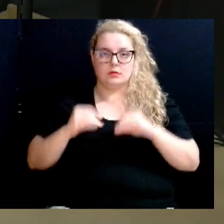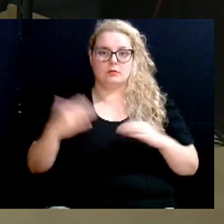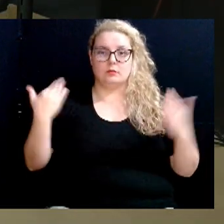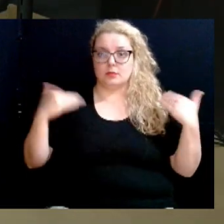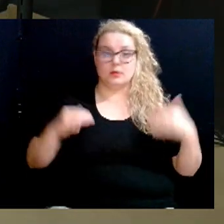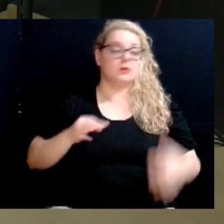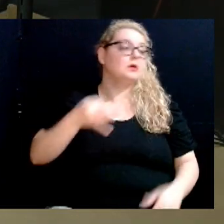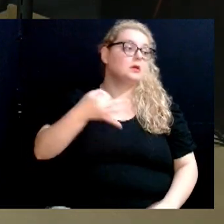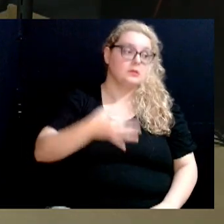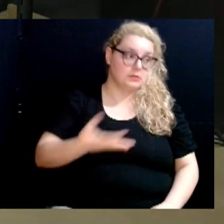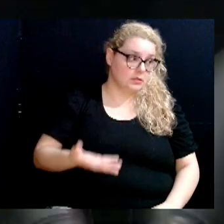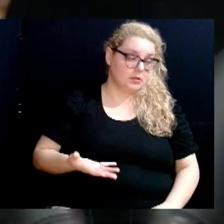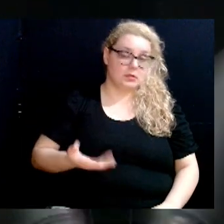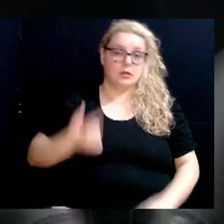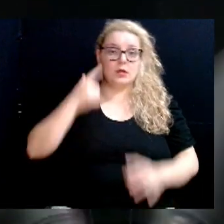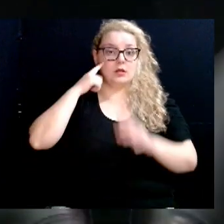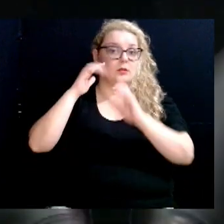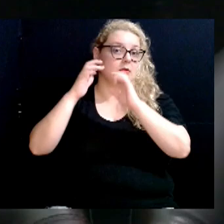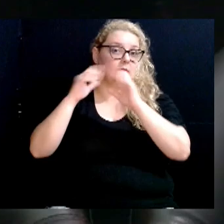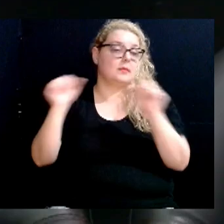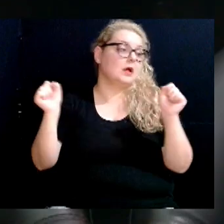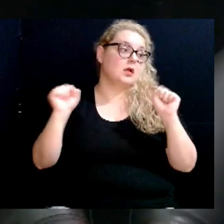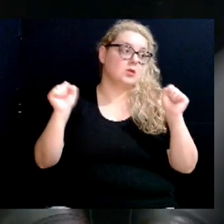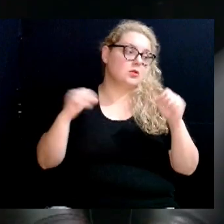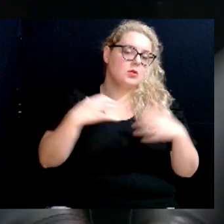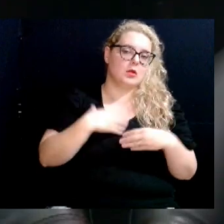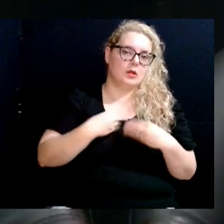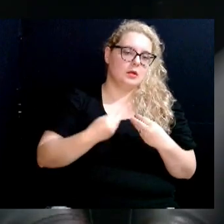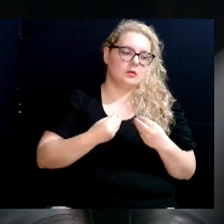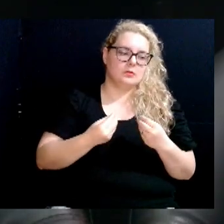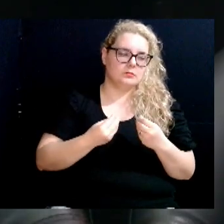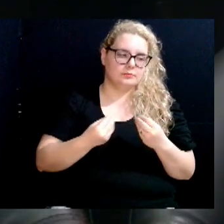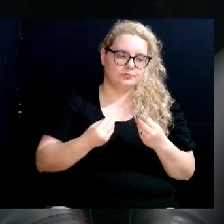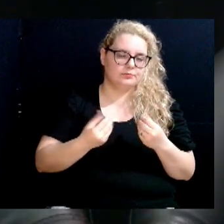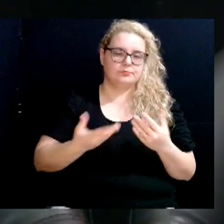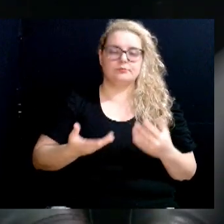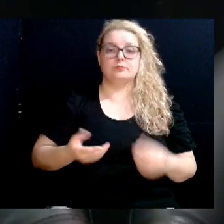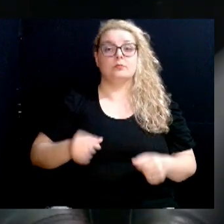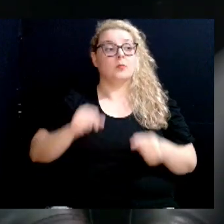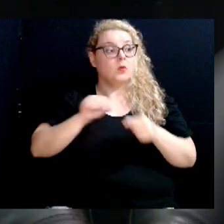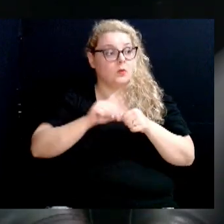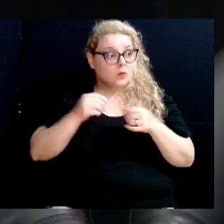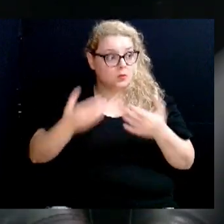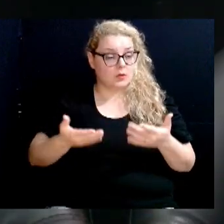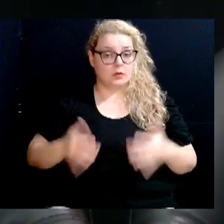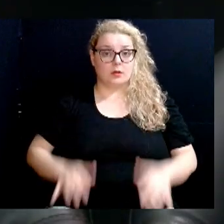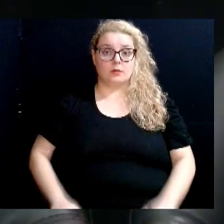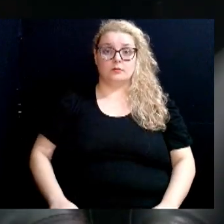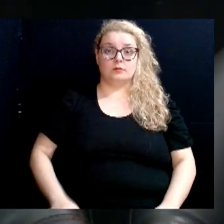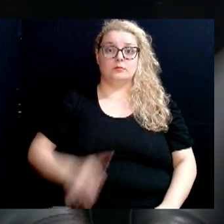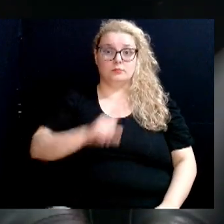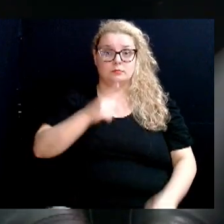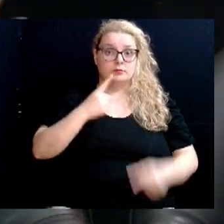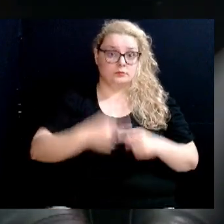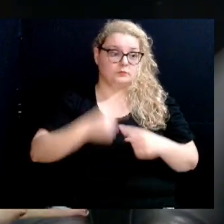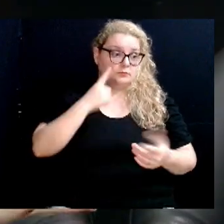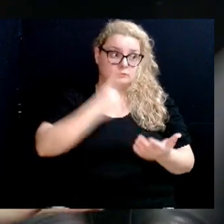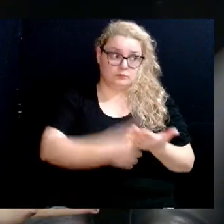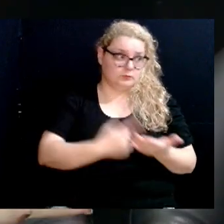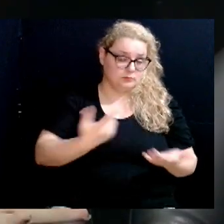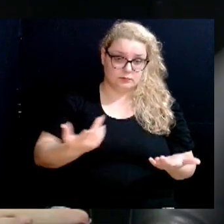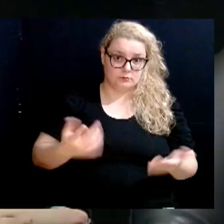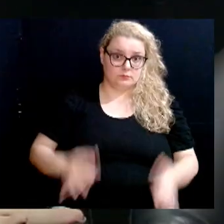E o cérebro adora essa sensaçãozinha. Então façam isso. Não é porque tá agendado, que tá marcado, que vai